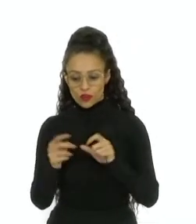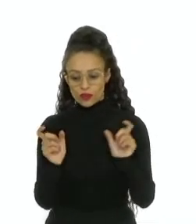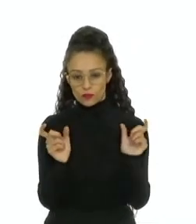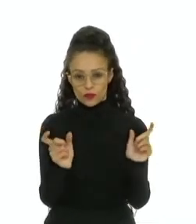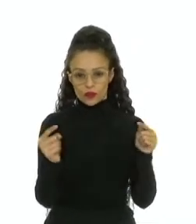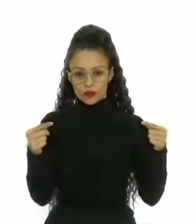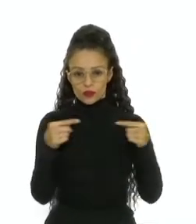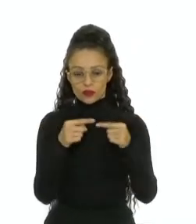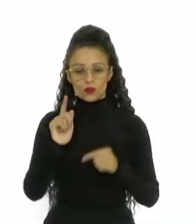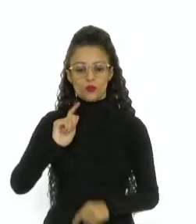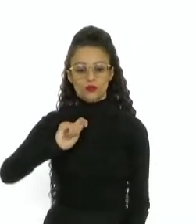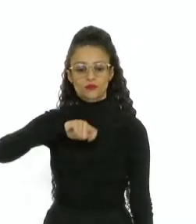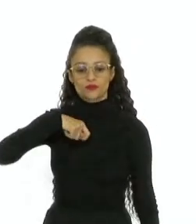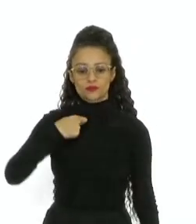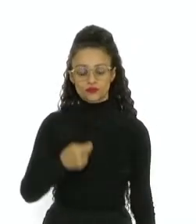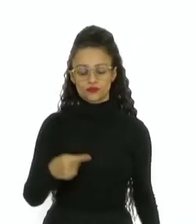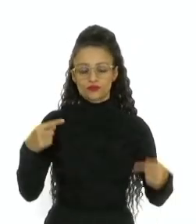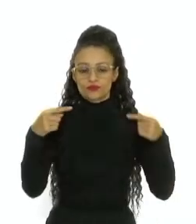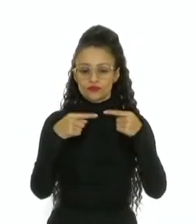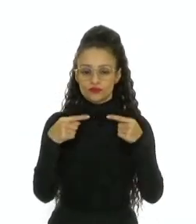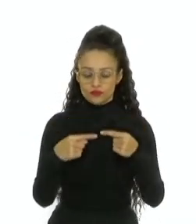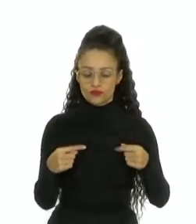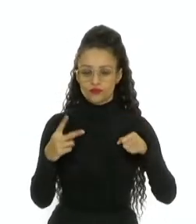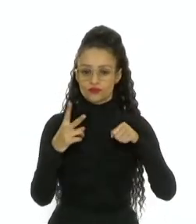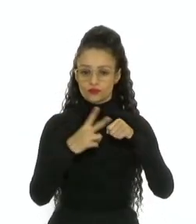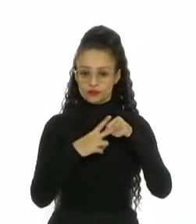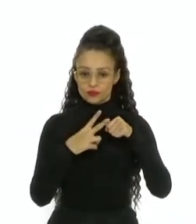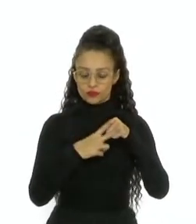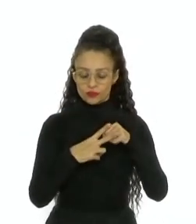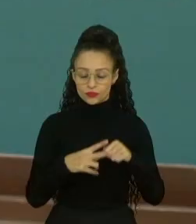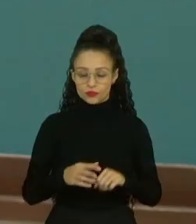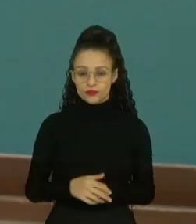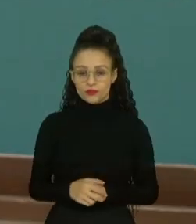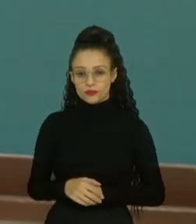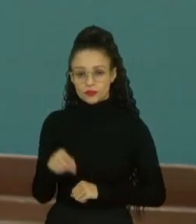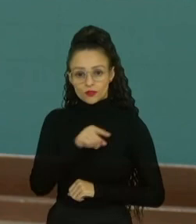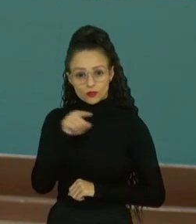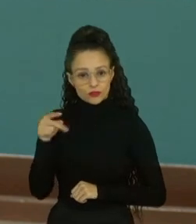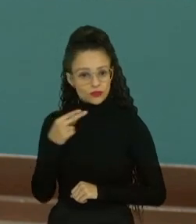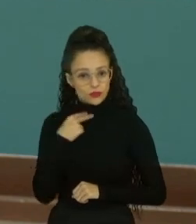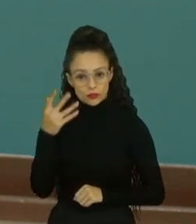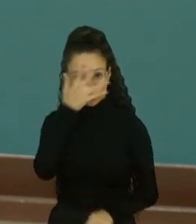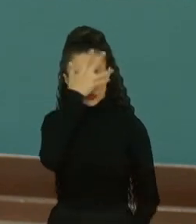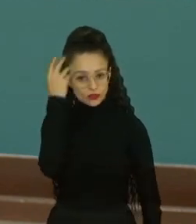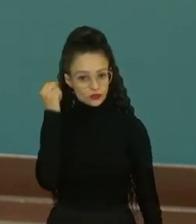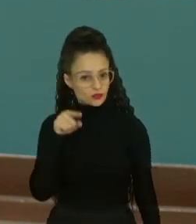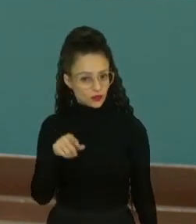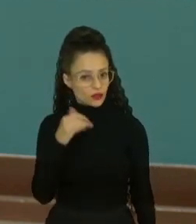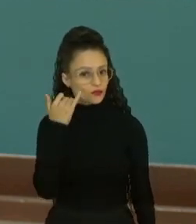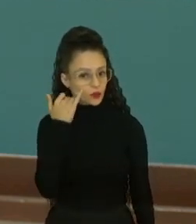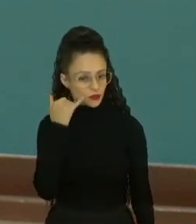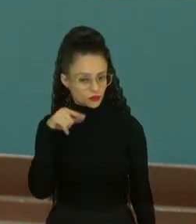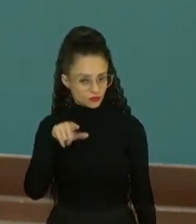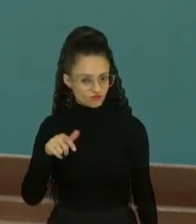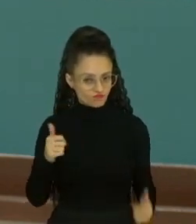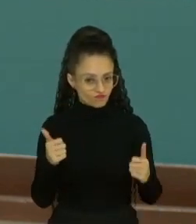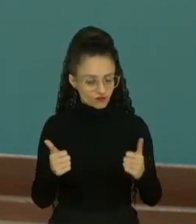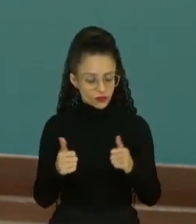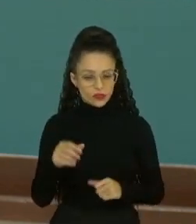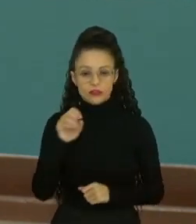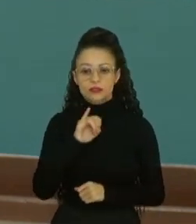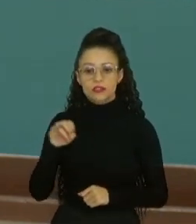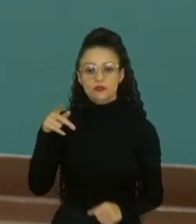oração, nós vamos chamar então de concordância verbal e você não pode esquecer dessa informação. Então,